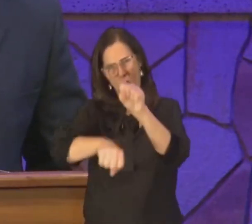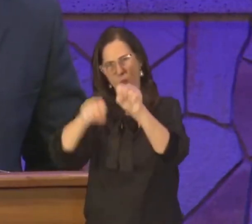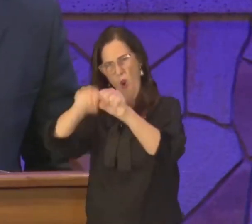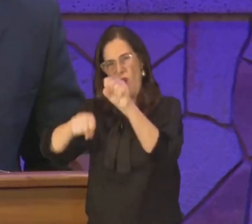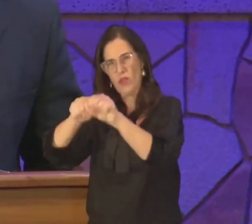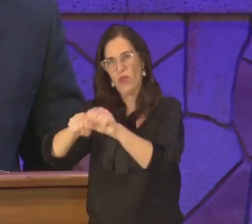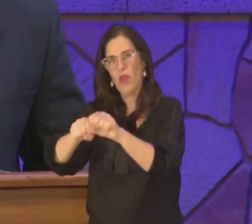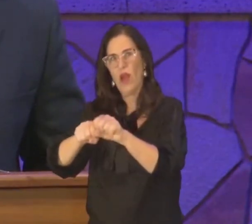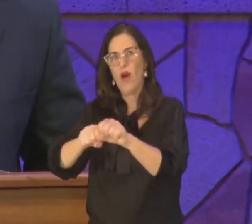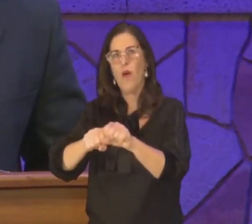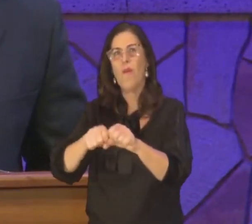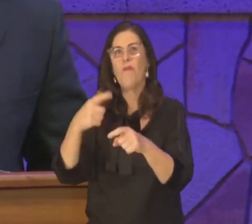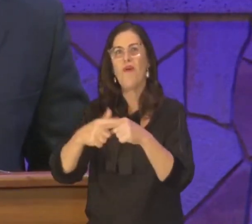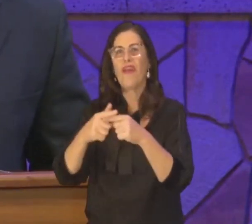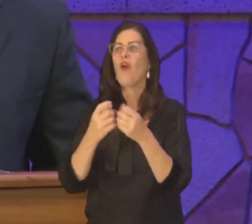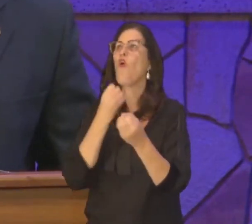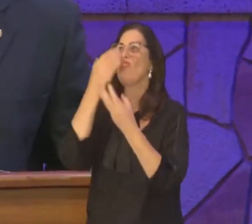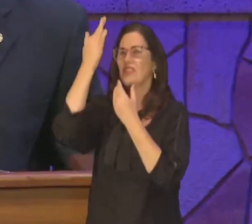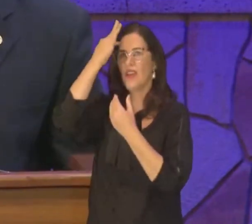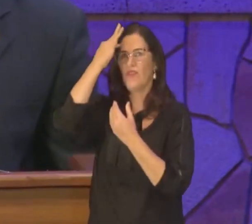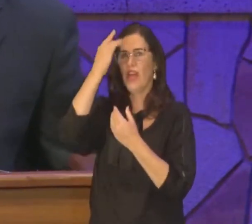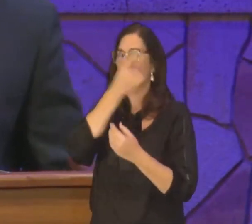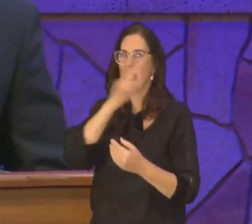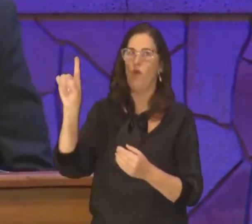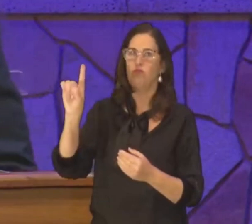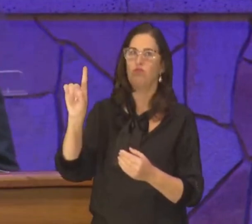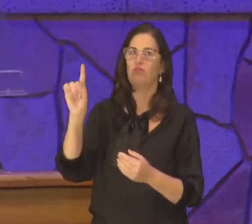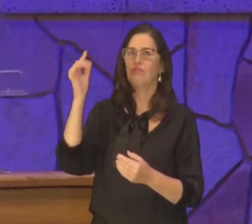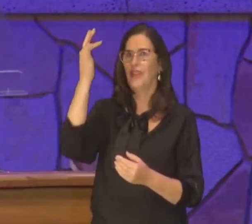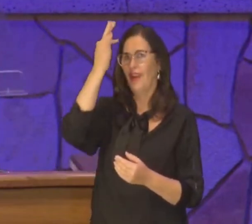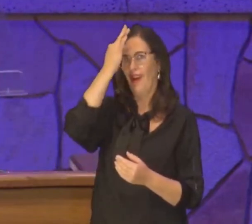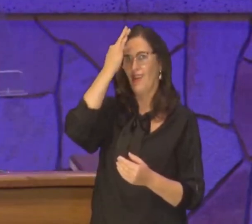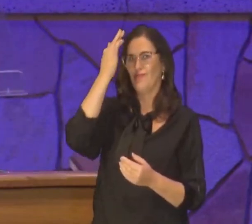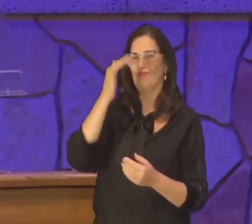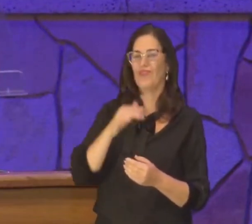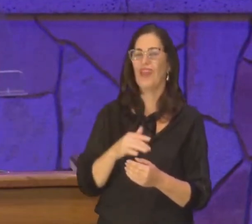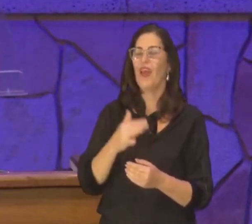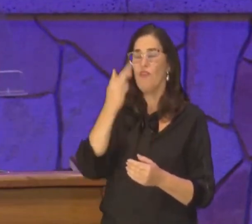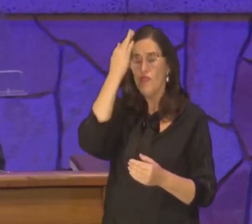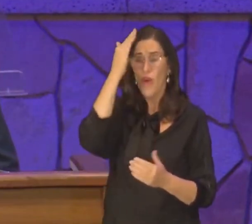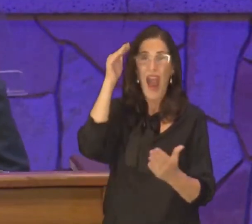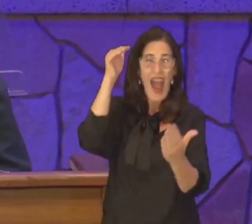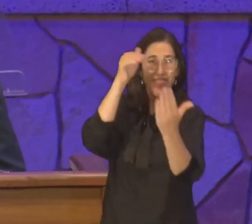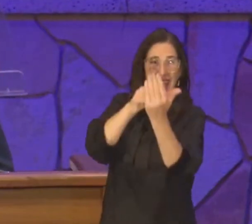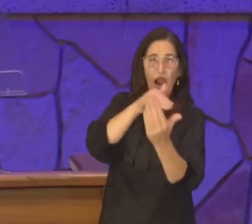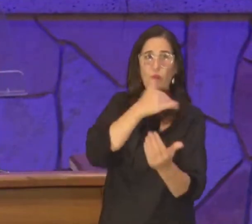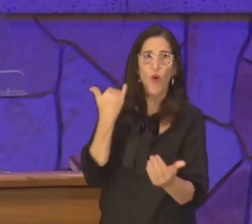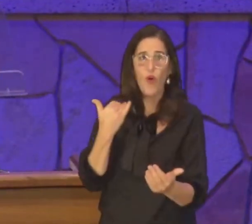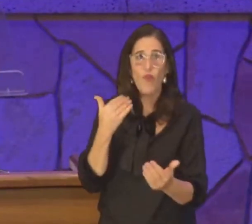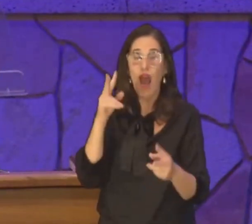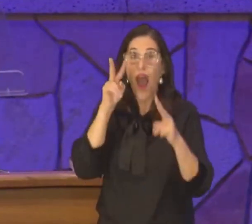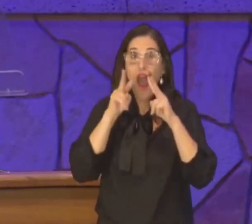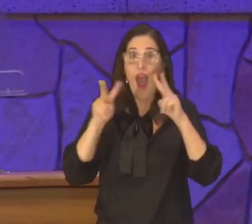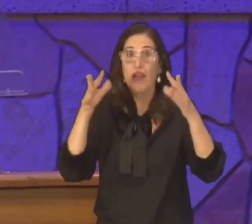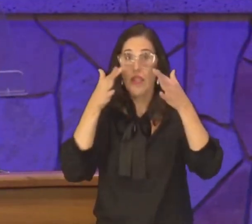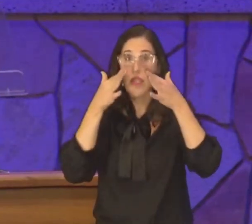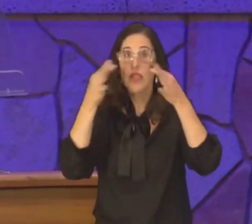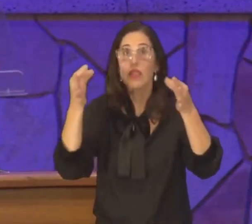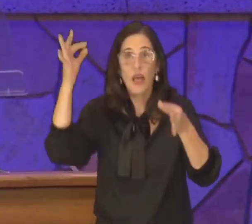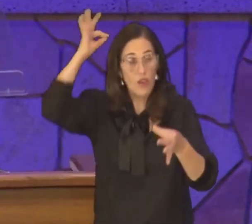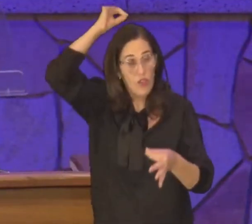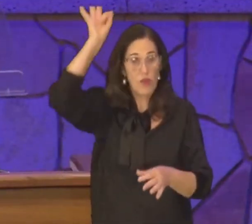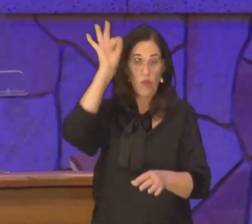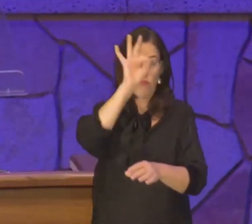não negaram a sua fé. Ser fiel até a morte. Quem tem ouvidos para ouvir, ouça o que o Espírito diz